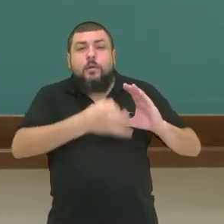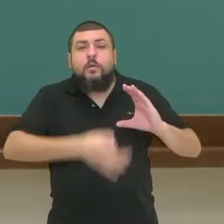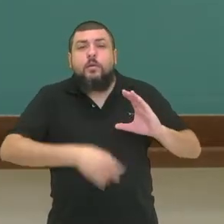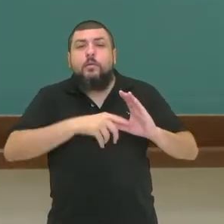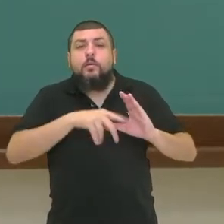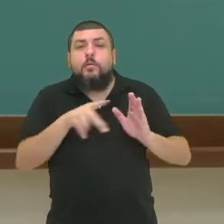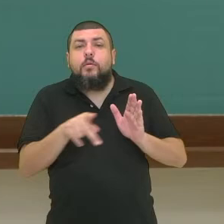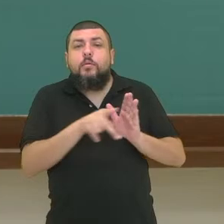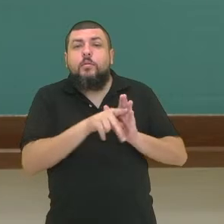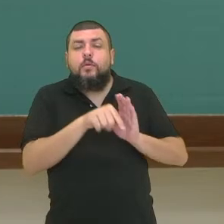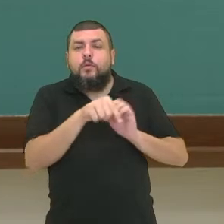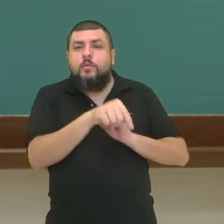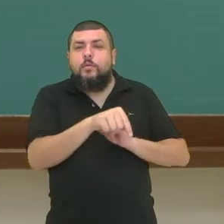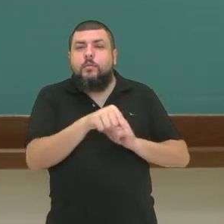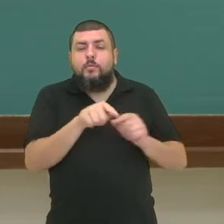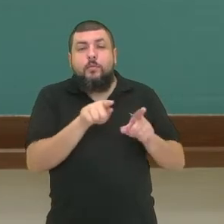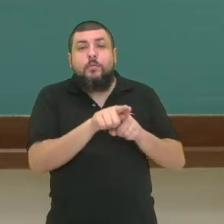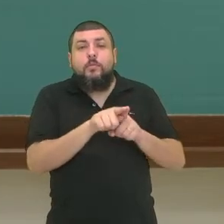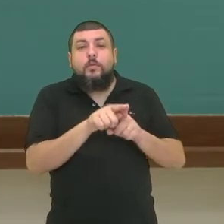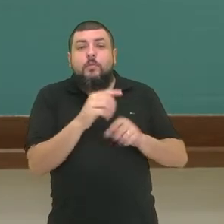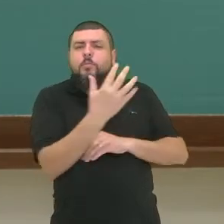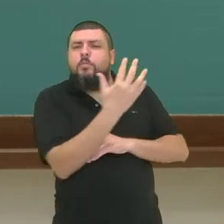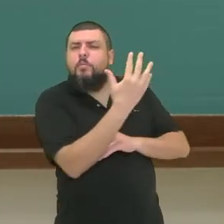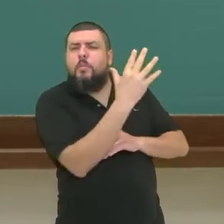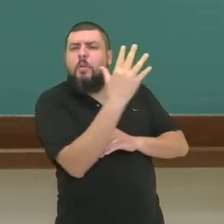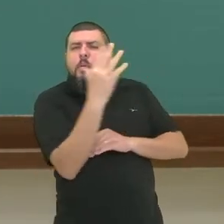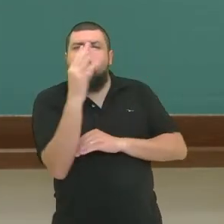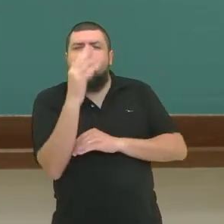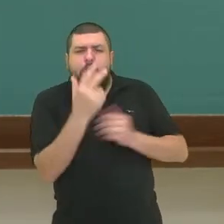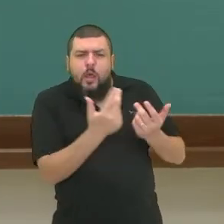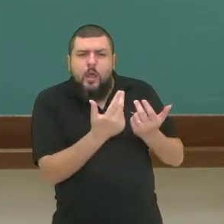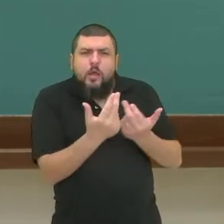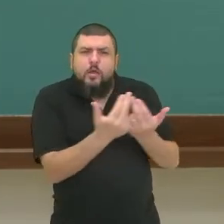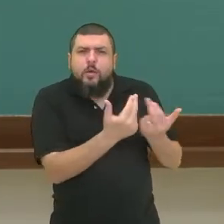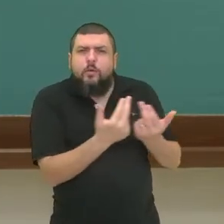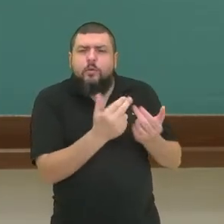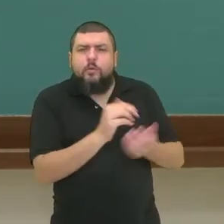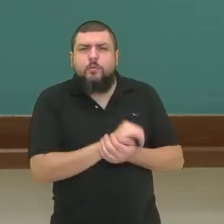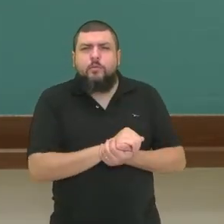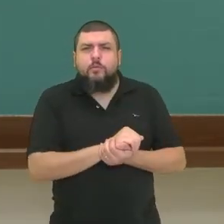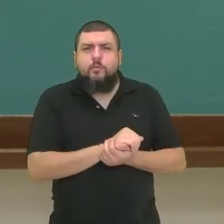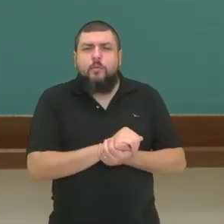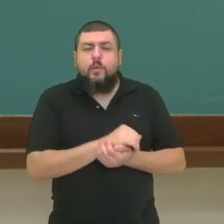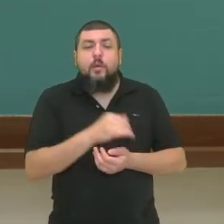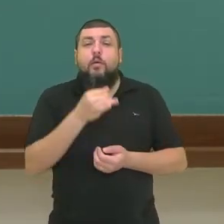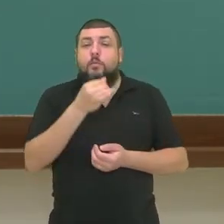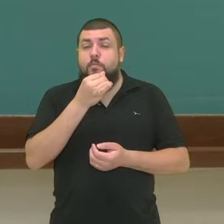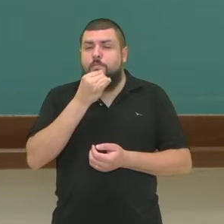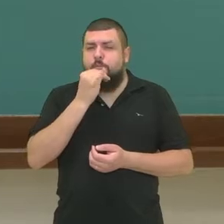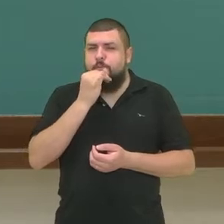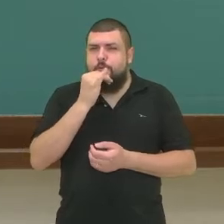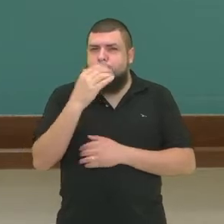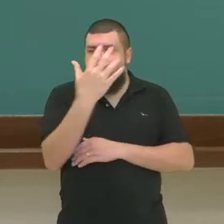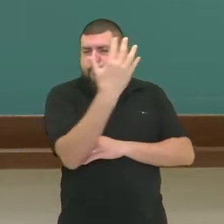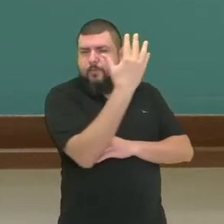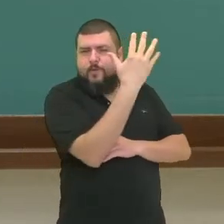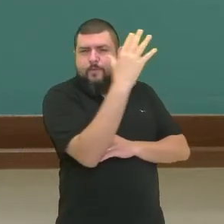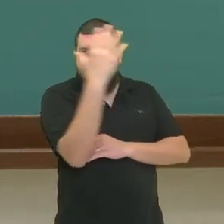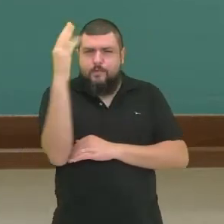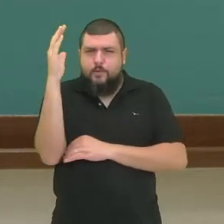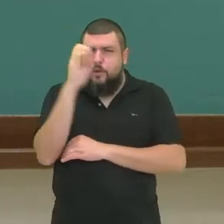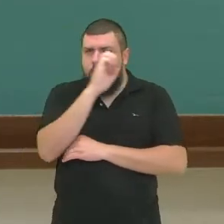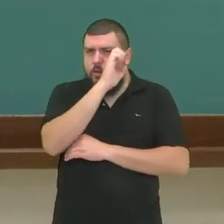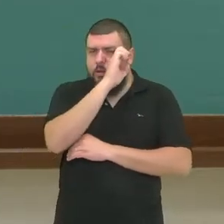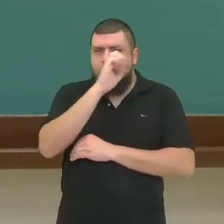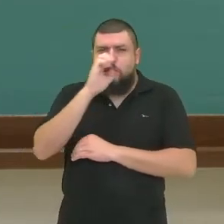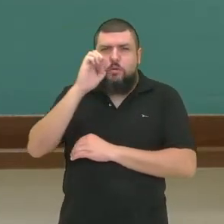caracterizadas principalmente pelo tipo de vegetação que tem. Exemplo, a vegetação de floresta equatorial tem então florestas densas, né,